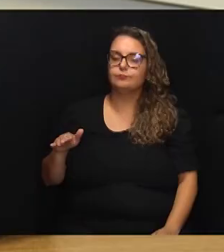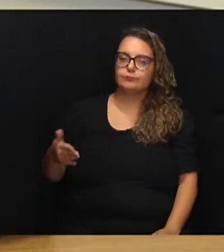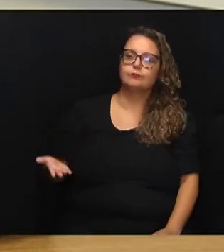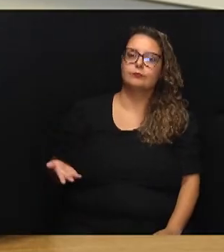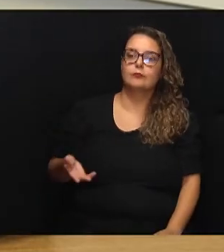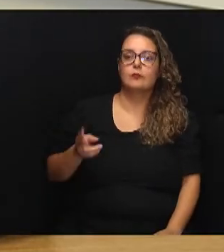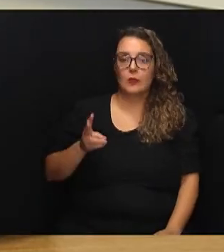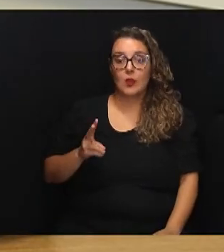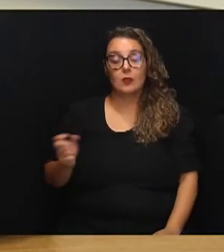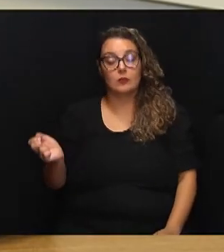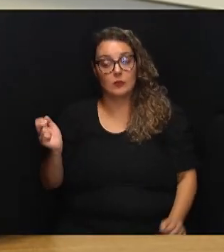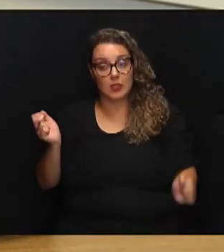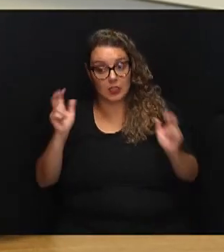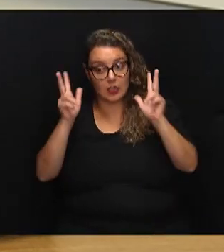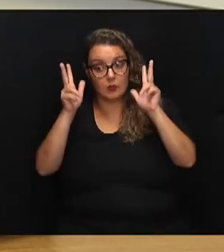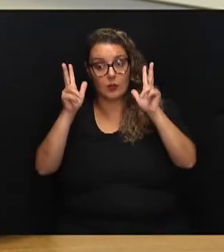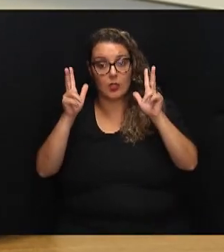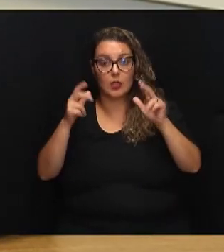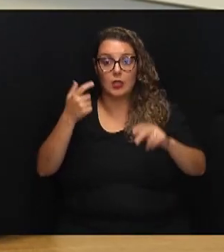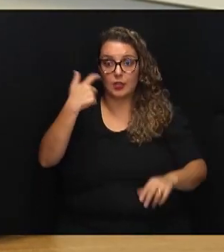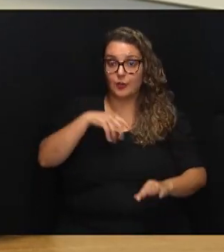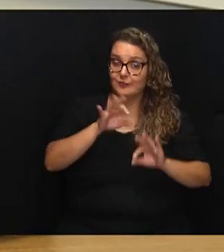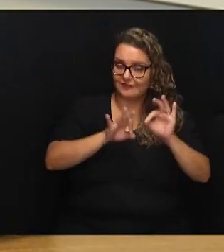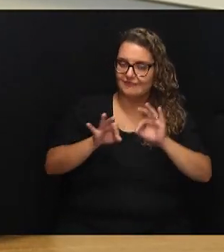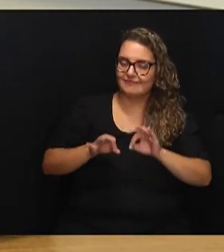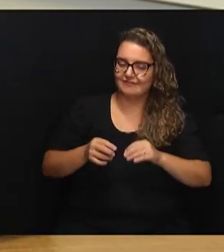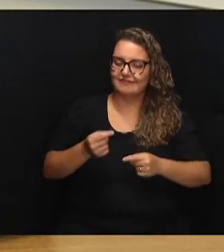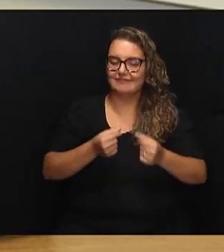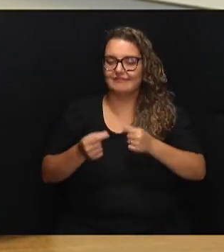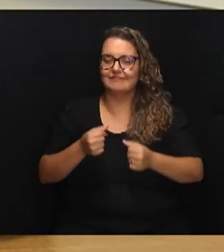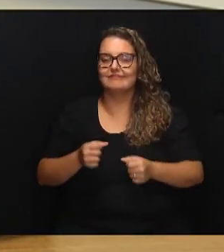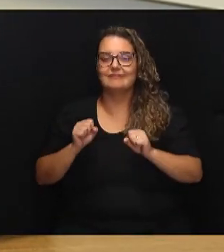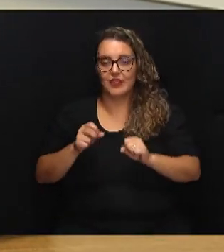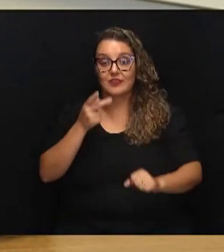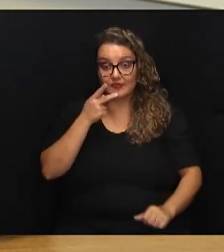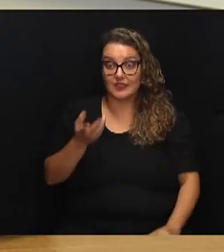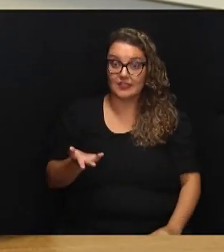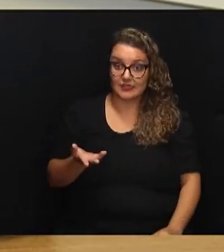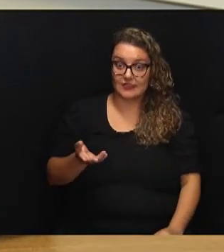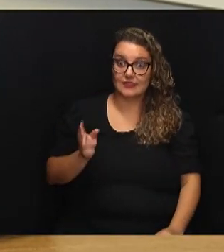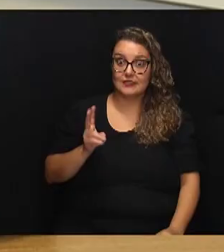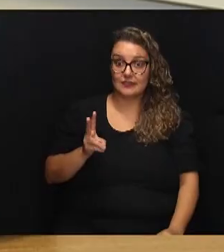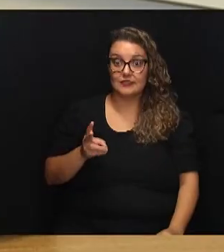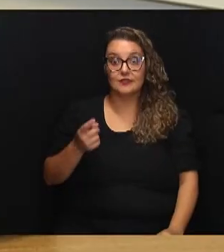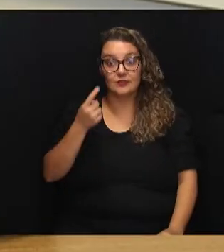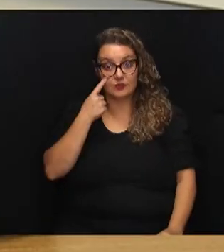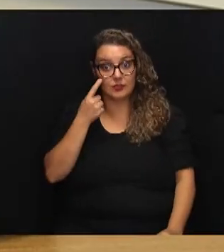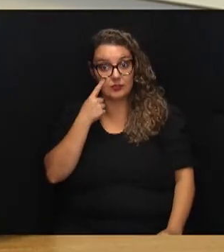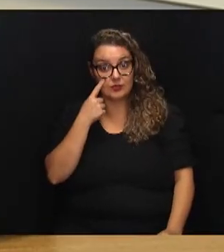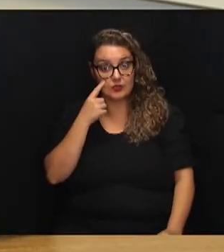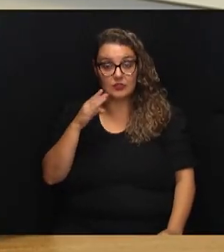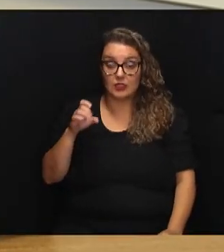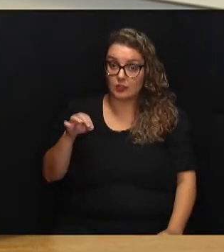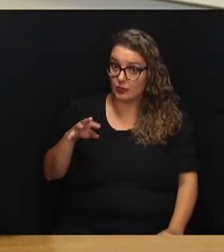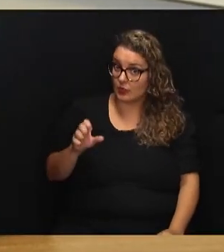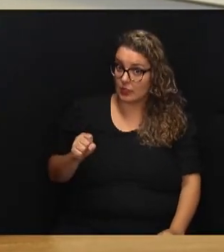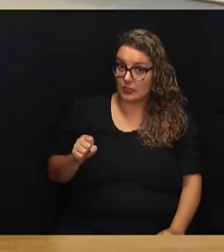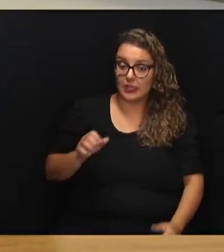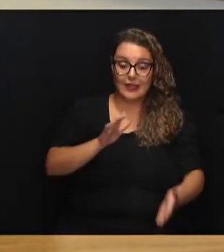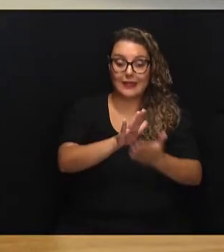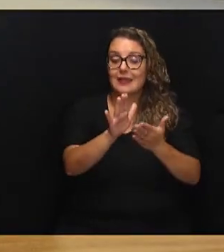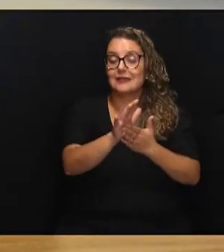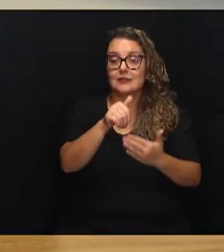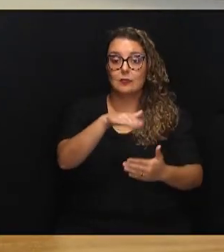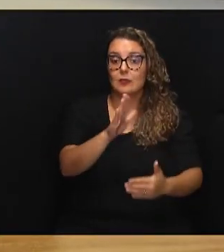sempre fique de olho, e eu como planejador financeiro posso falar isso para vocês, que sempre fiquem de olho nas contas de vocês. Não adianta gastar